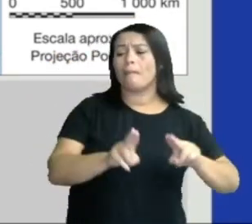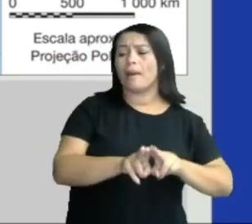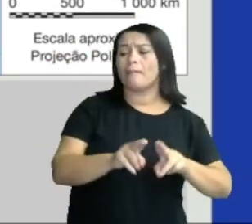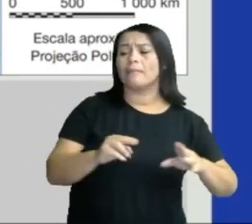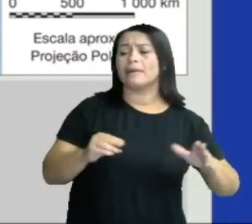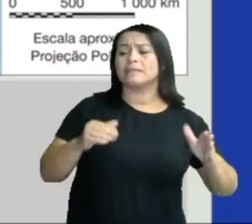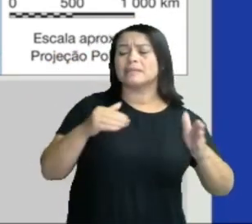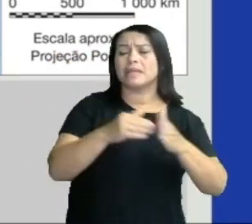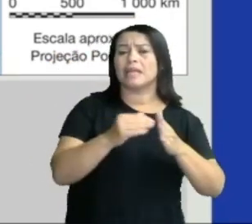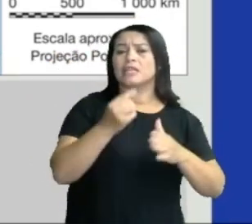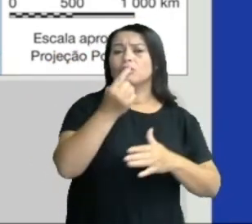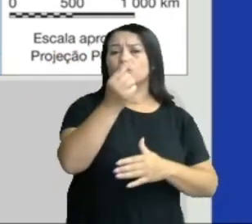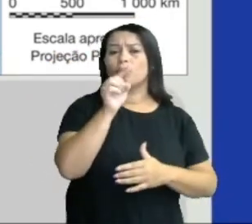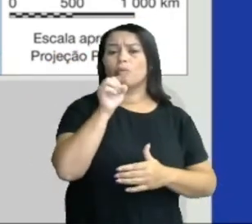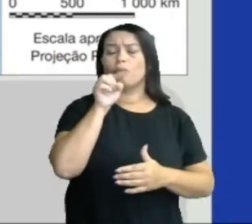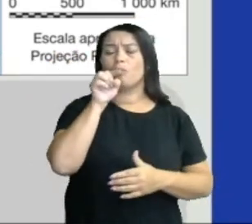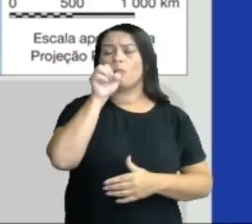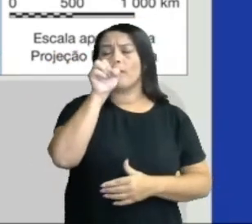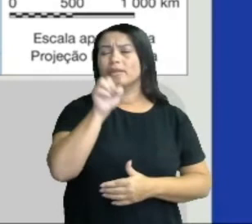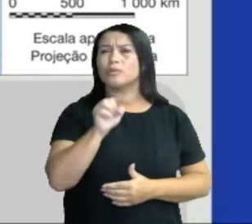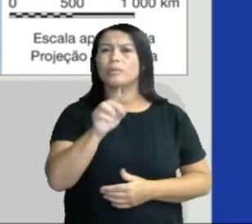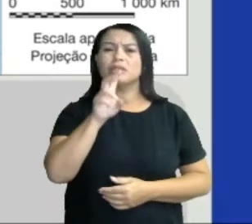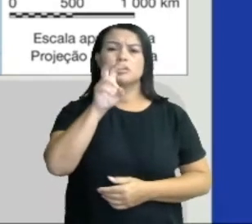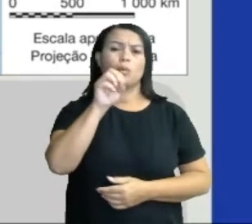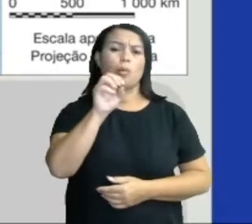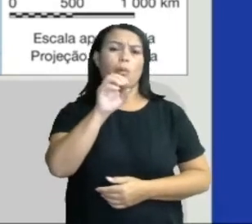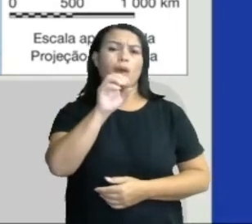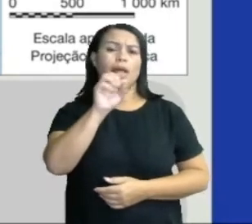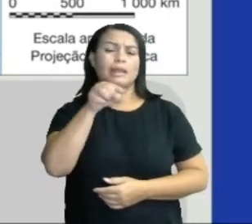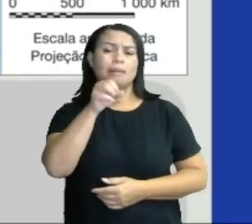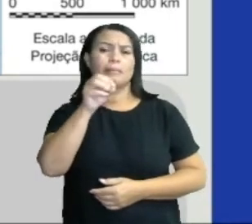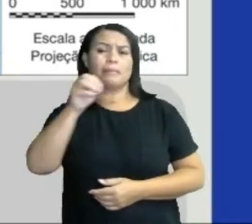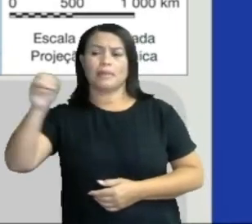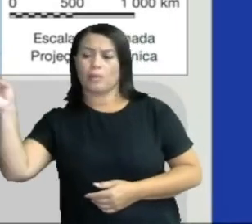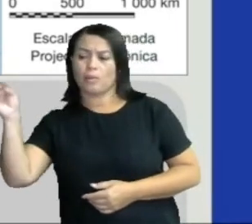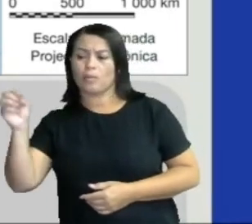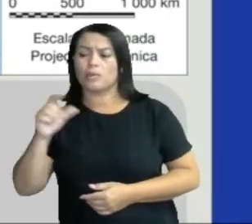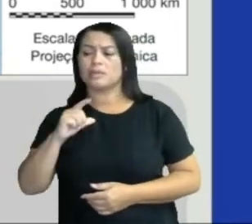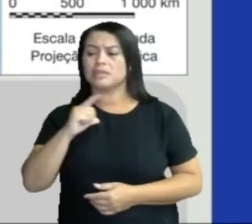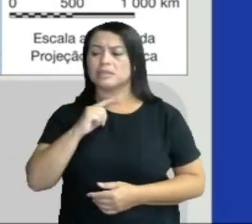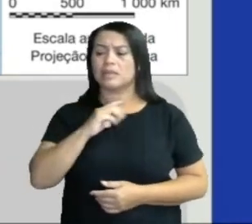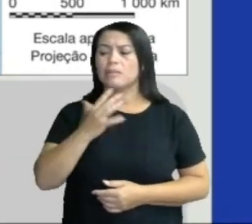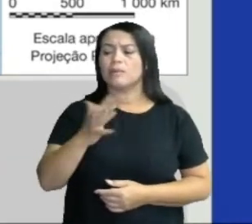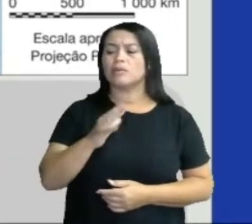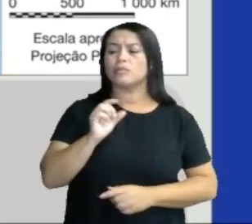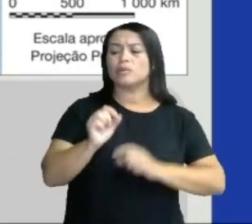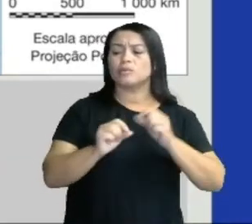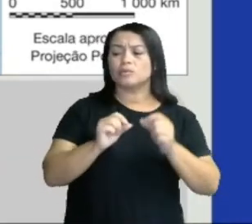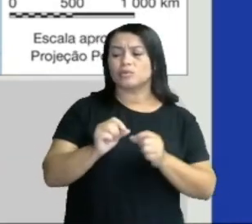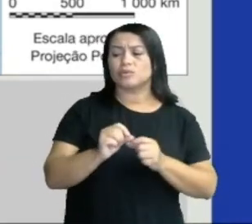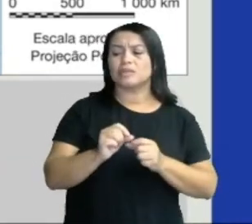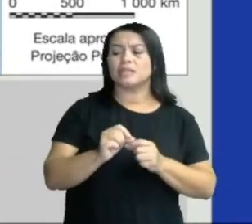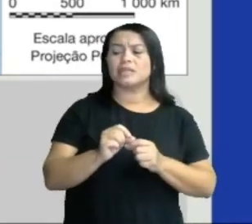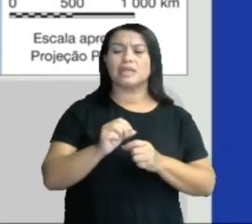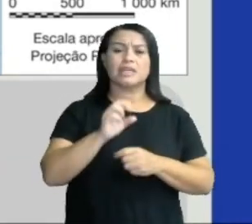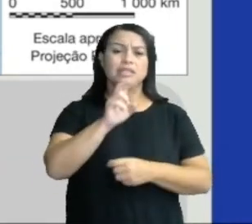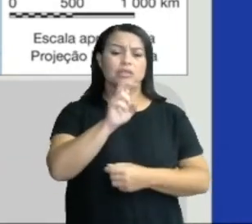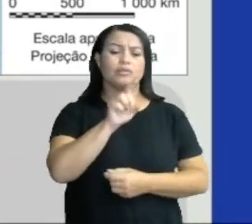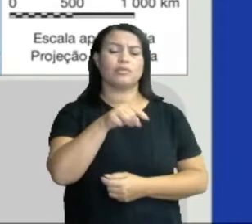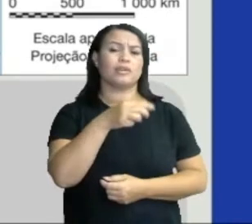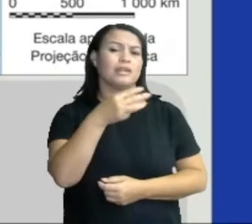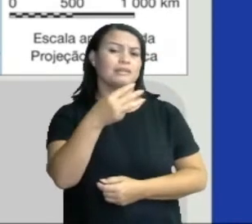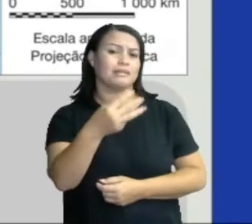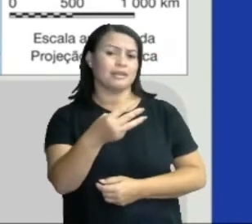50 milhões, você tem a distância aí de 5,3 centímetros, tá? É só um exemplo. Naturalmente aqui o mapa está distorcido, não vai